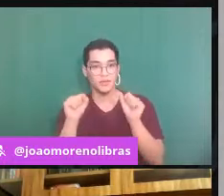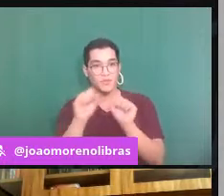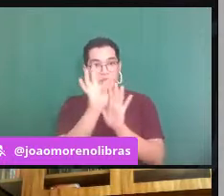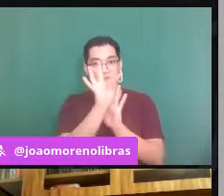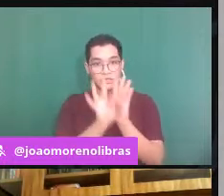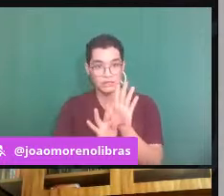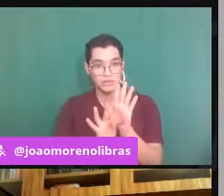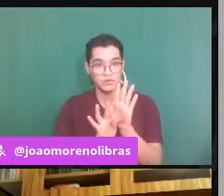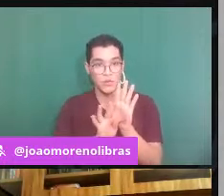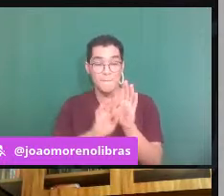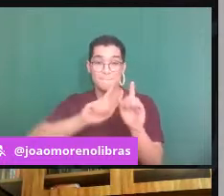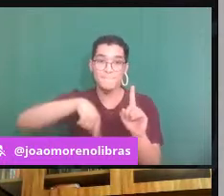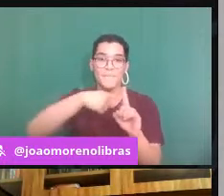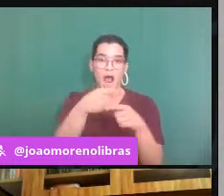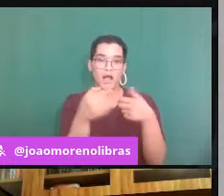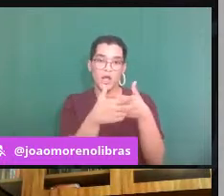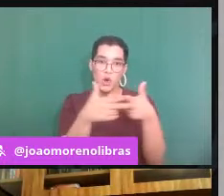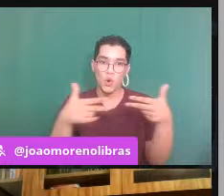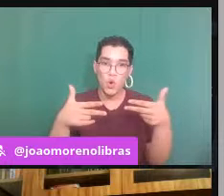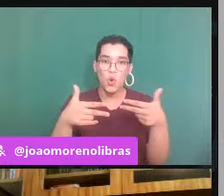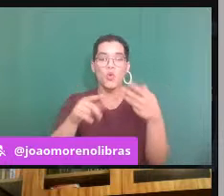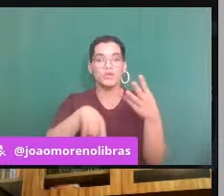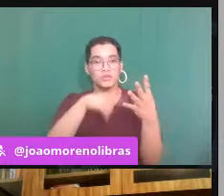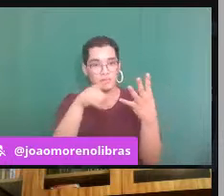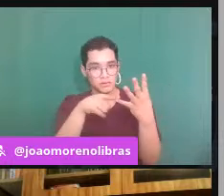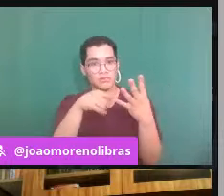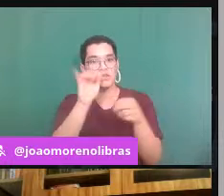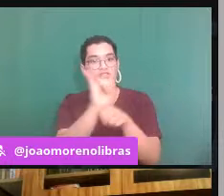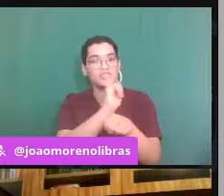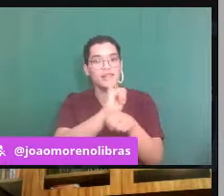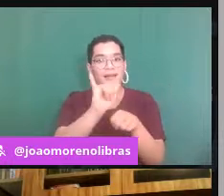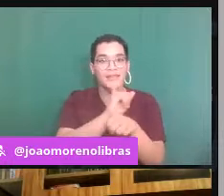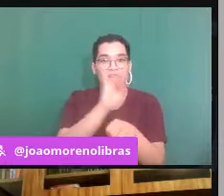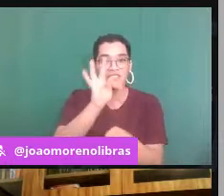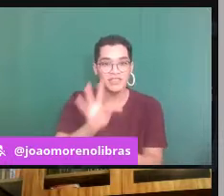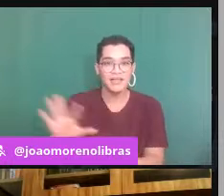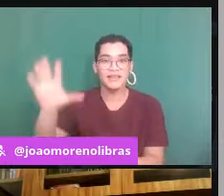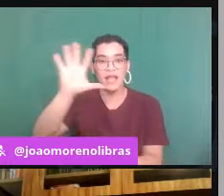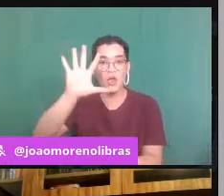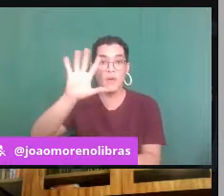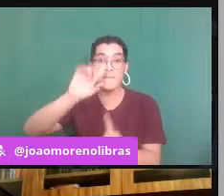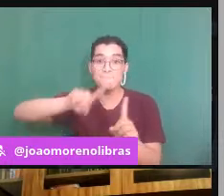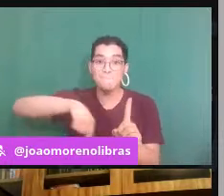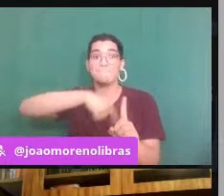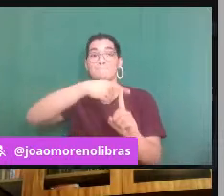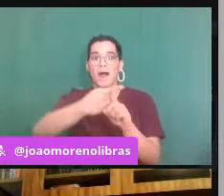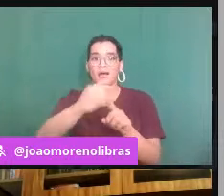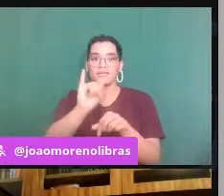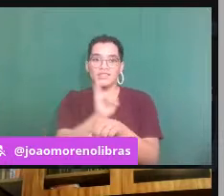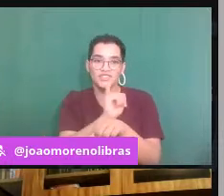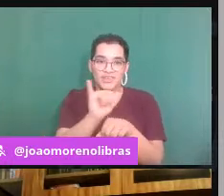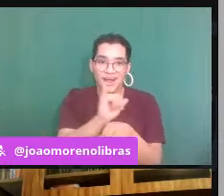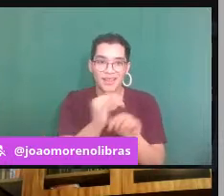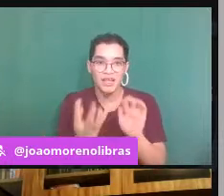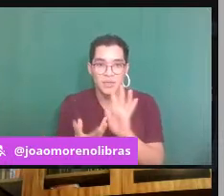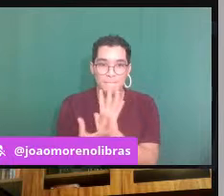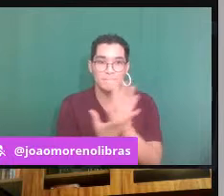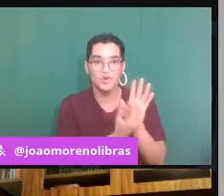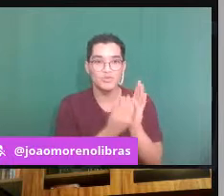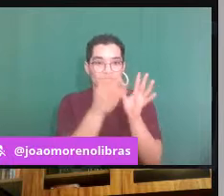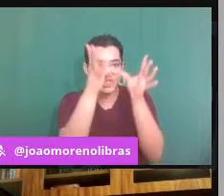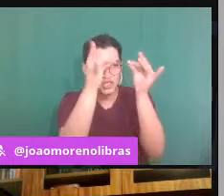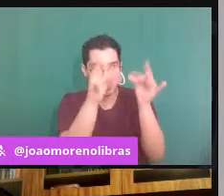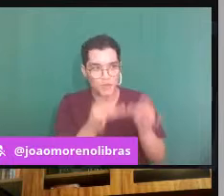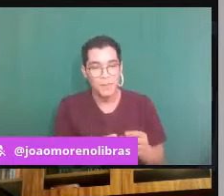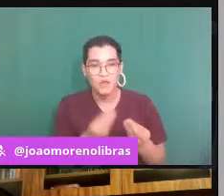aspectos teóricos do quadro atual. Vou abordar alguns procedimentos analíticos, né, dentro